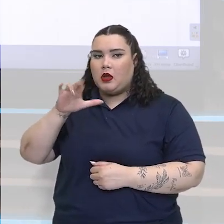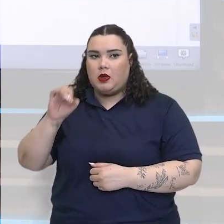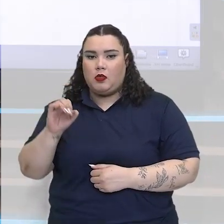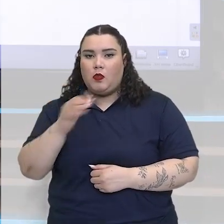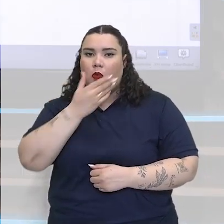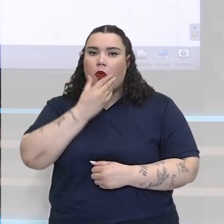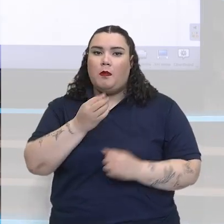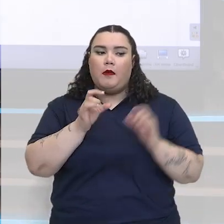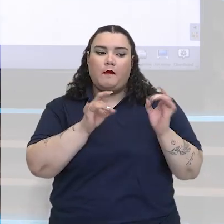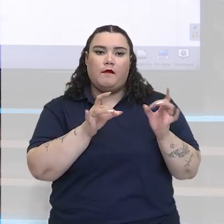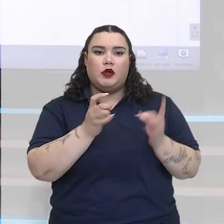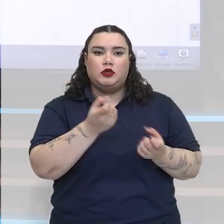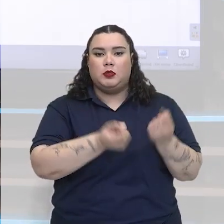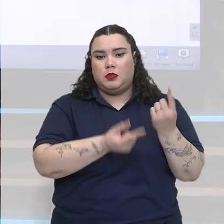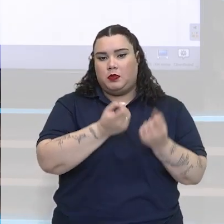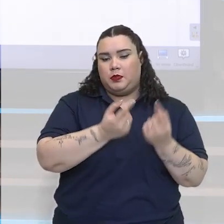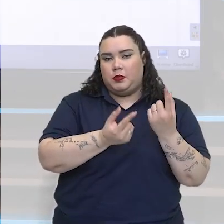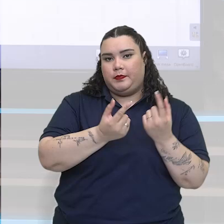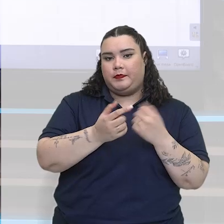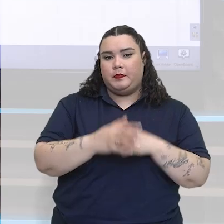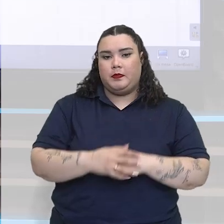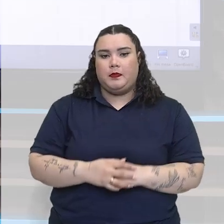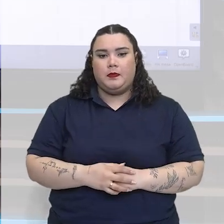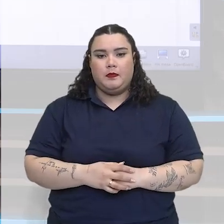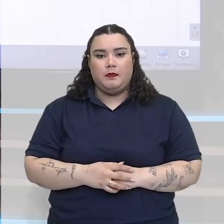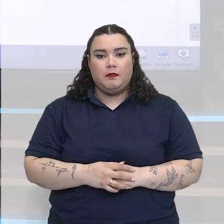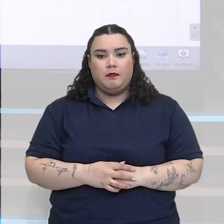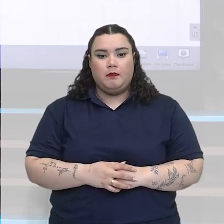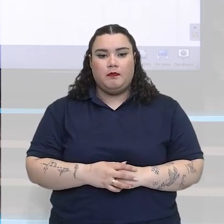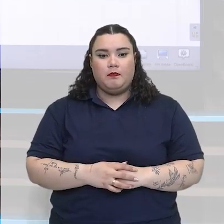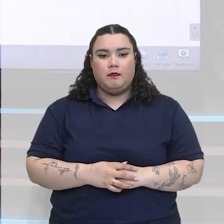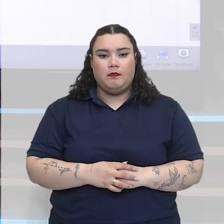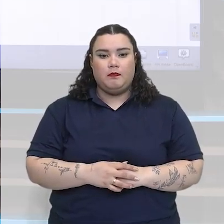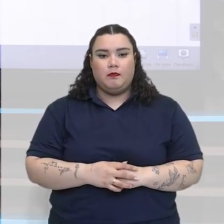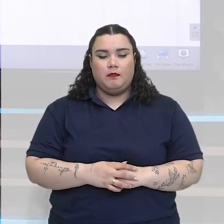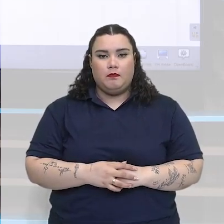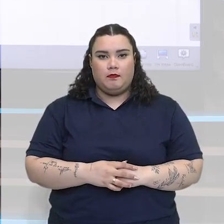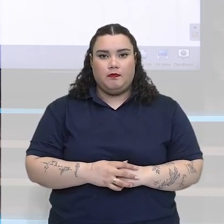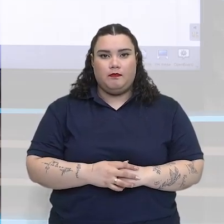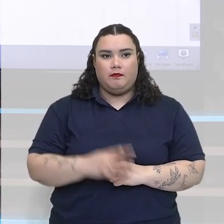pipoca, certo? Pedreiro, quem trabalha vendendo,